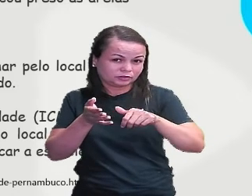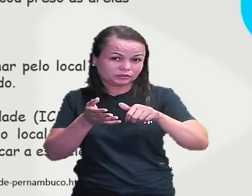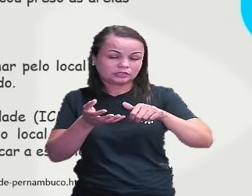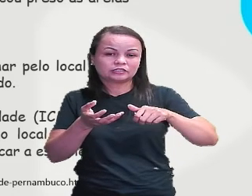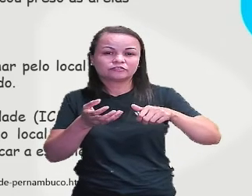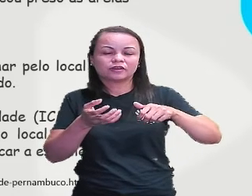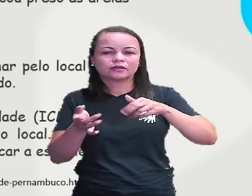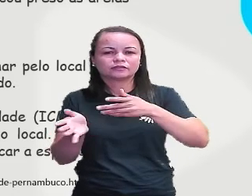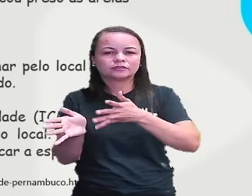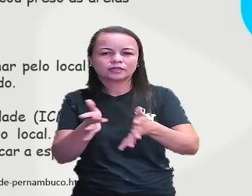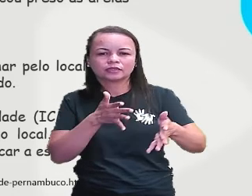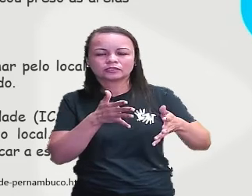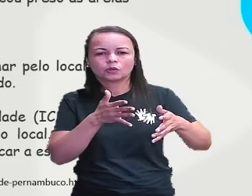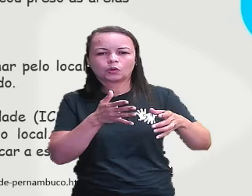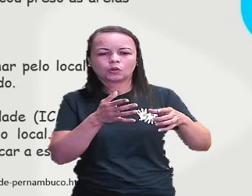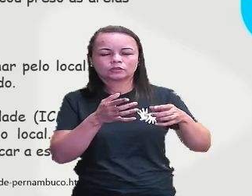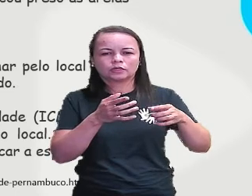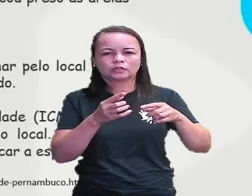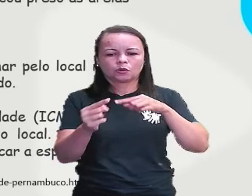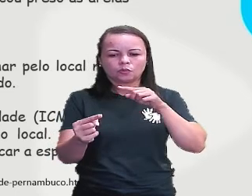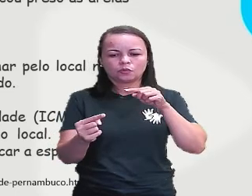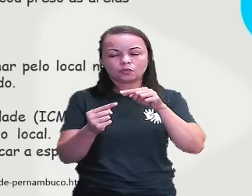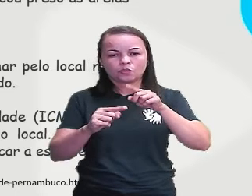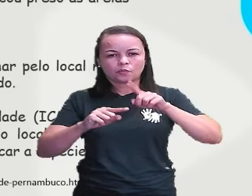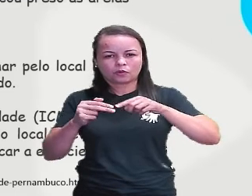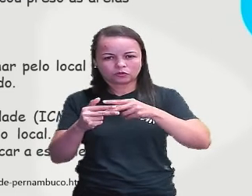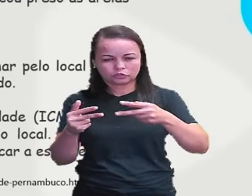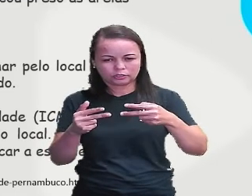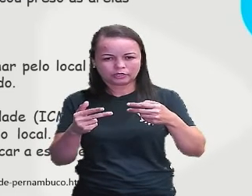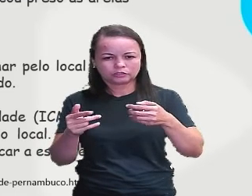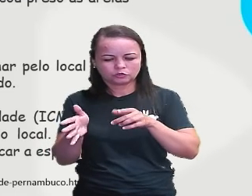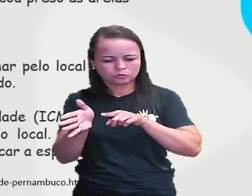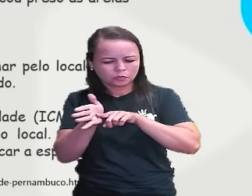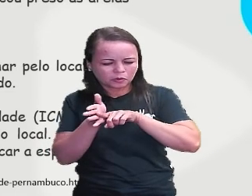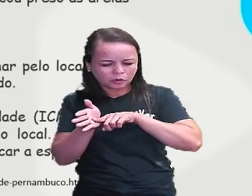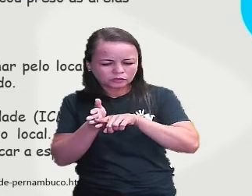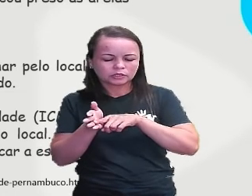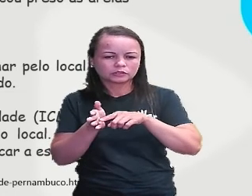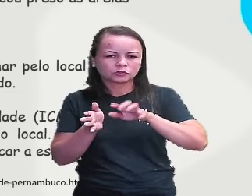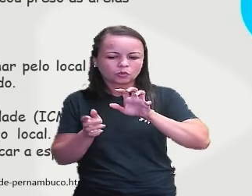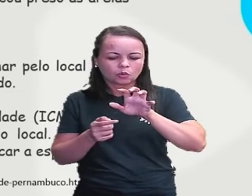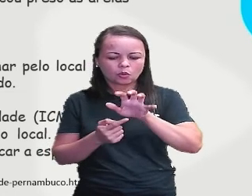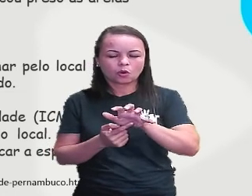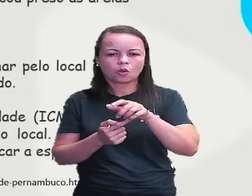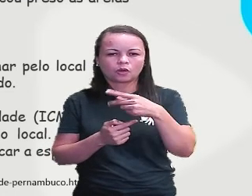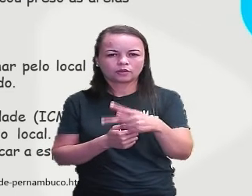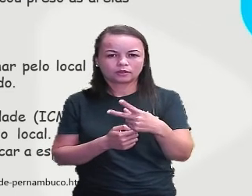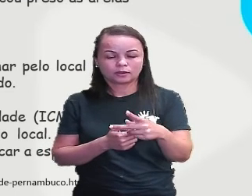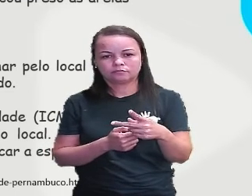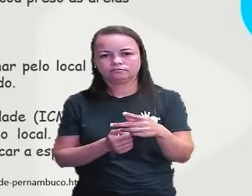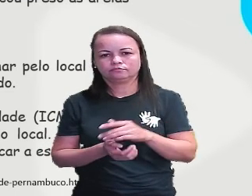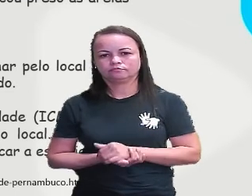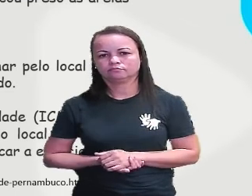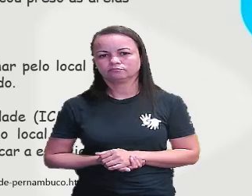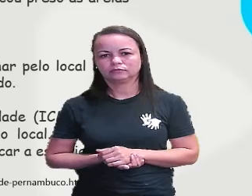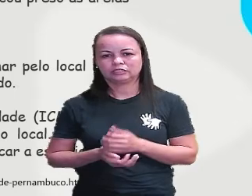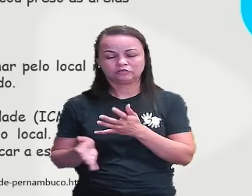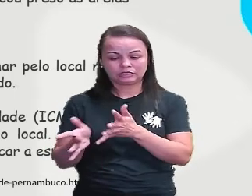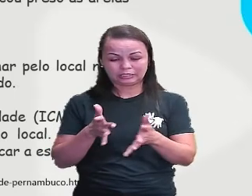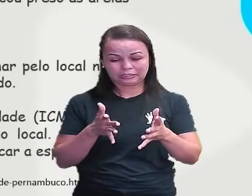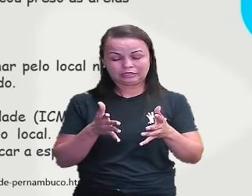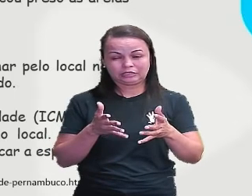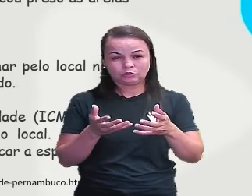que coordena o projeto de monitoramento de peixes-bois na região, está no local. devido ao avançado